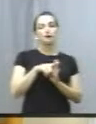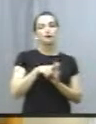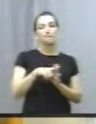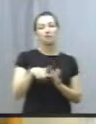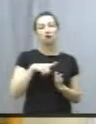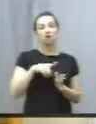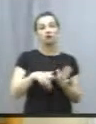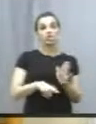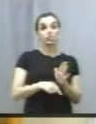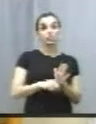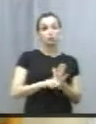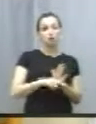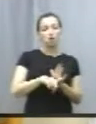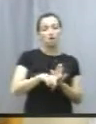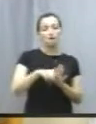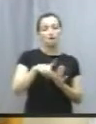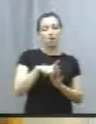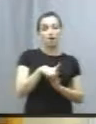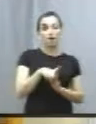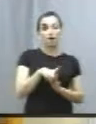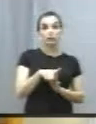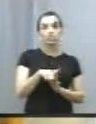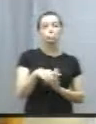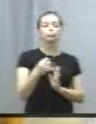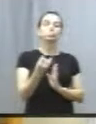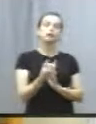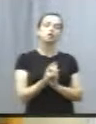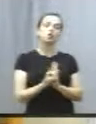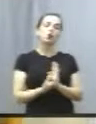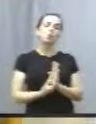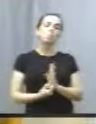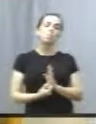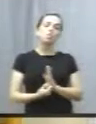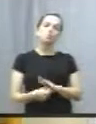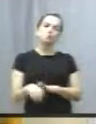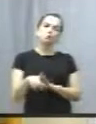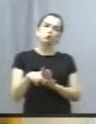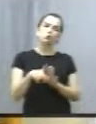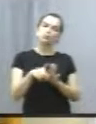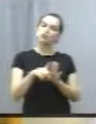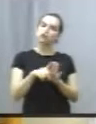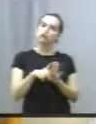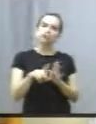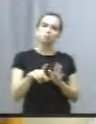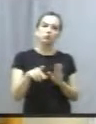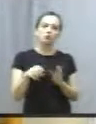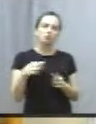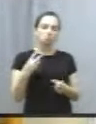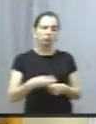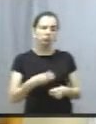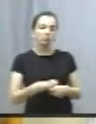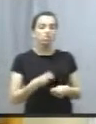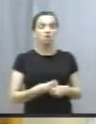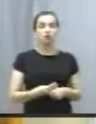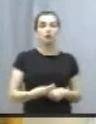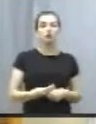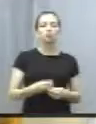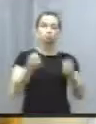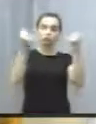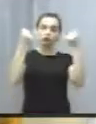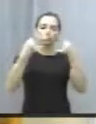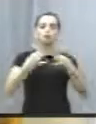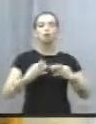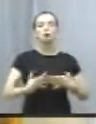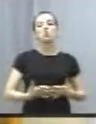sei lá, dentro daquilo, eu acho que o IPTU talvez seja um dos poucos impostos que seja do município, realmente. Talvez isso explique o